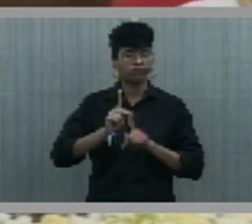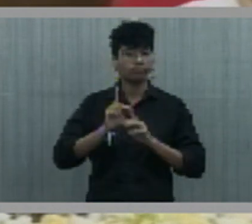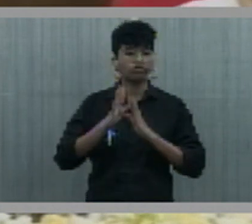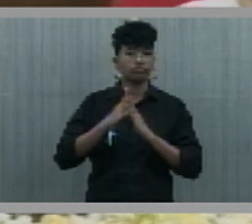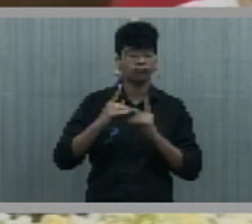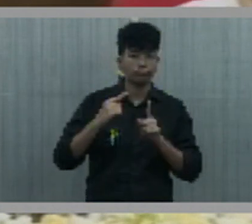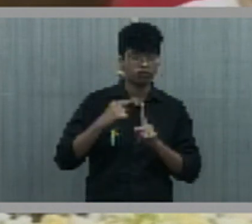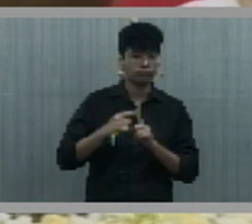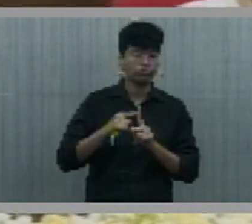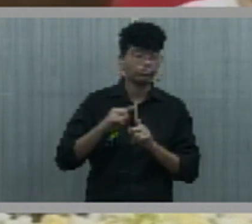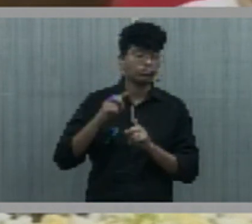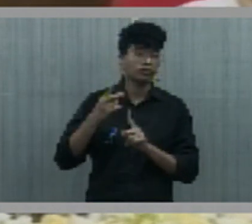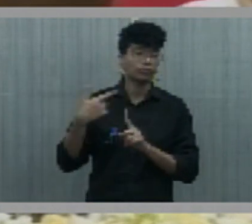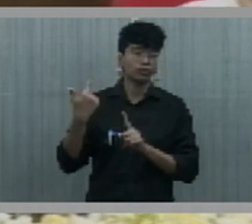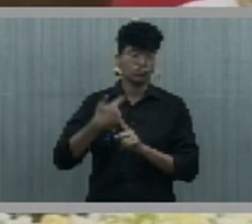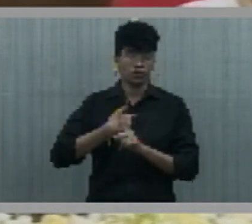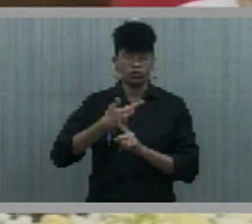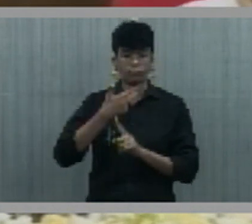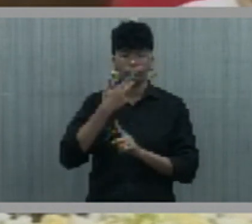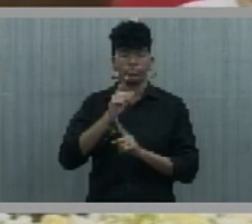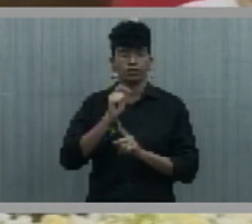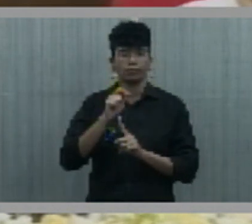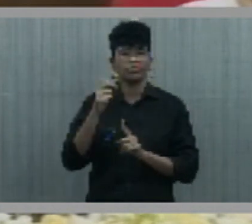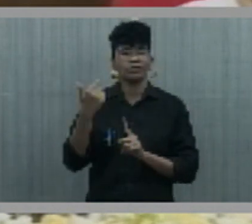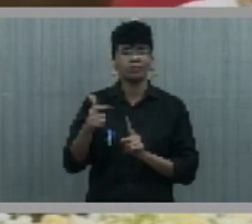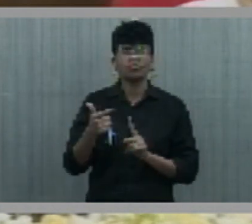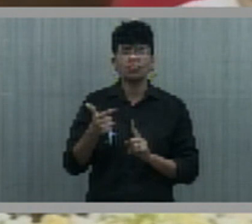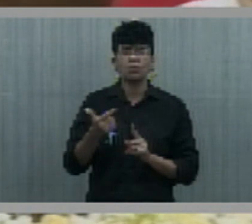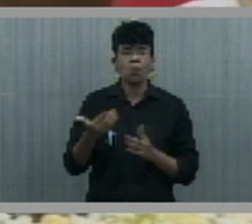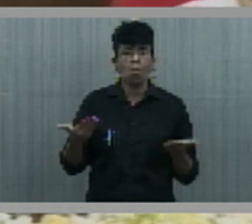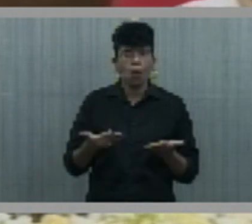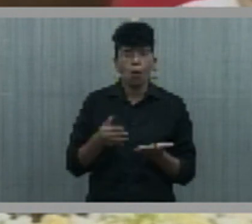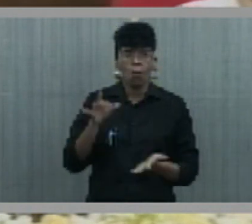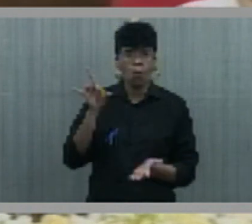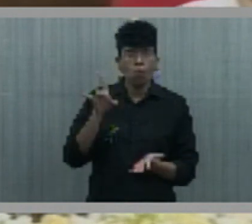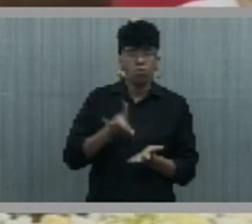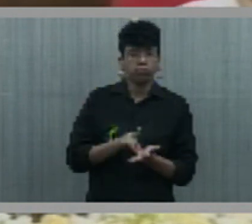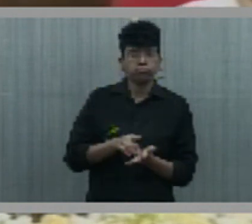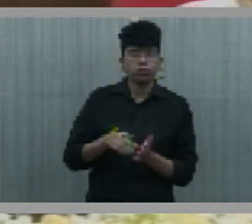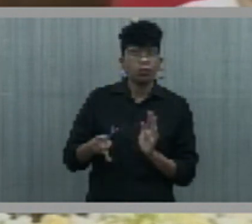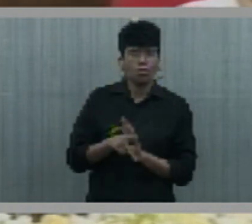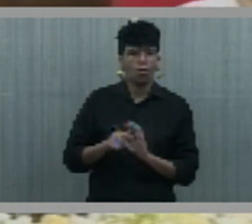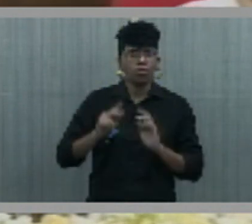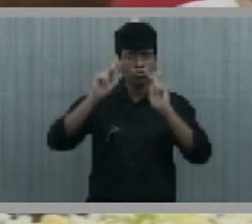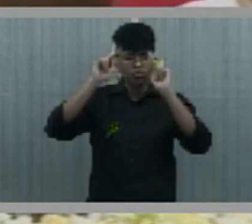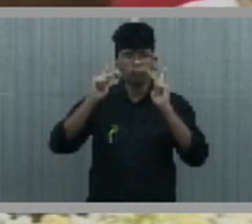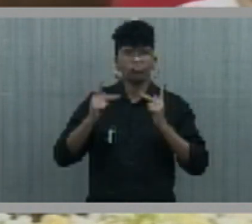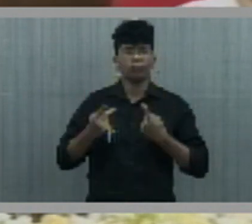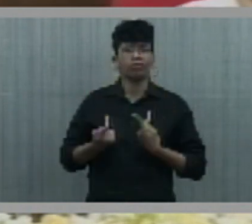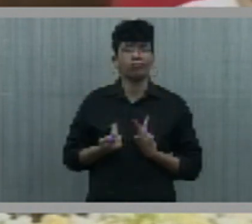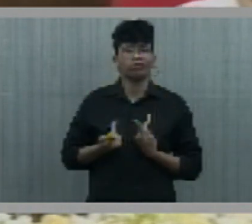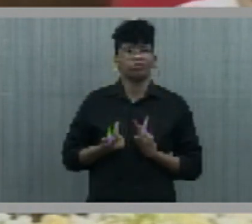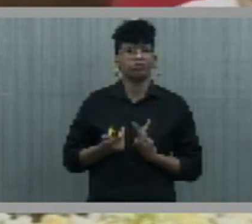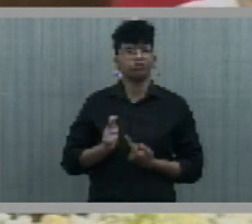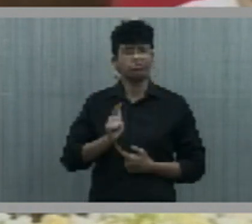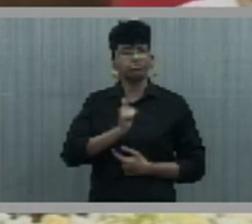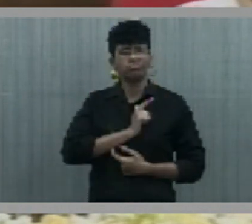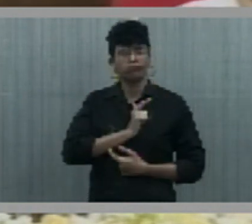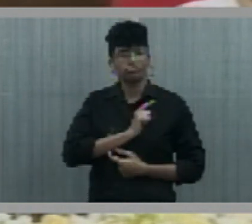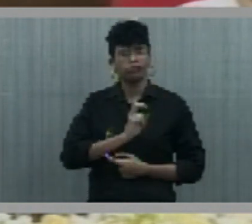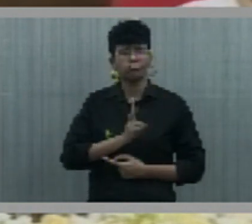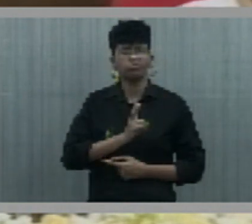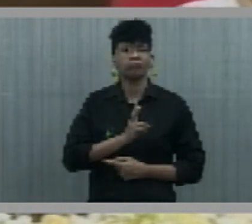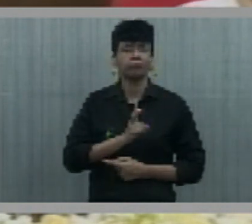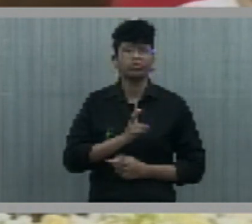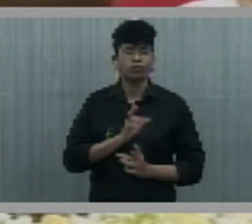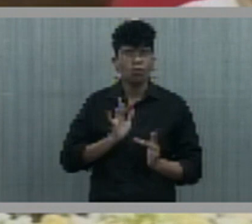nos recorda que não há realidade alguma verdadeiramente humana que não encontre eco no coração de